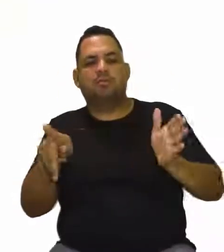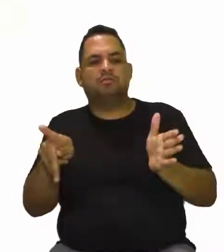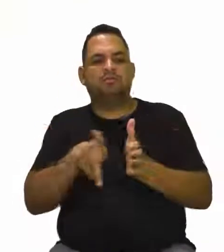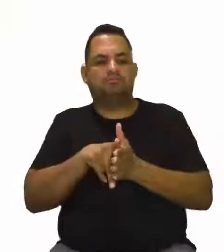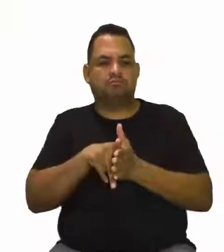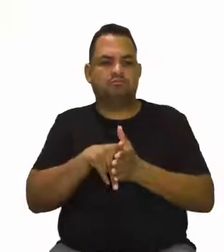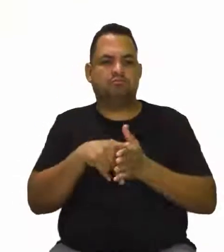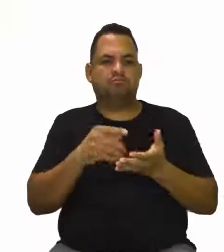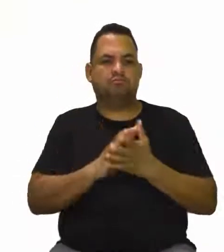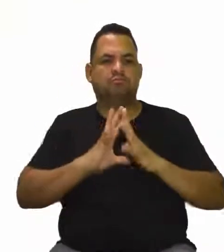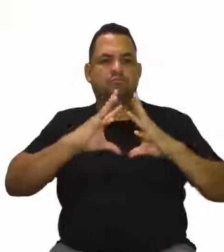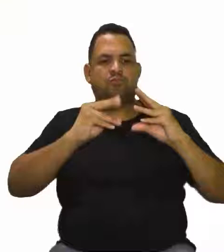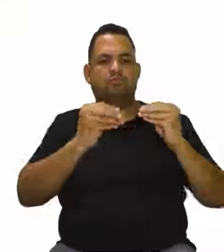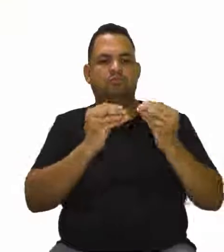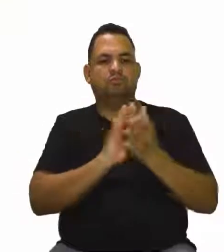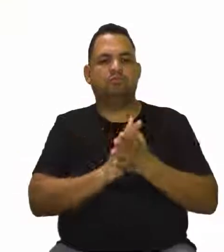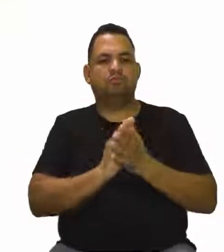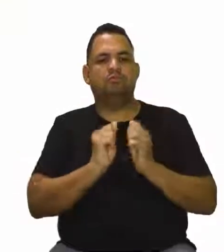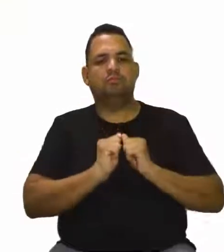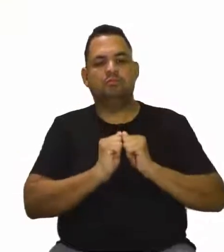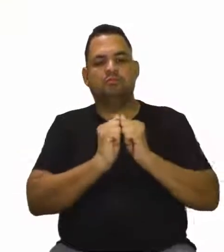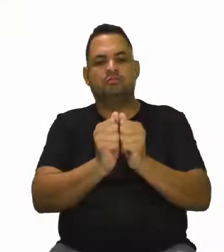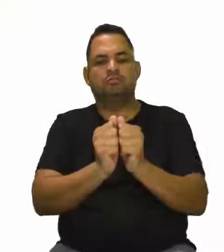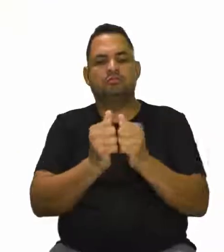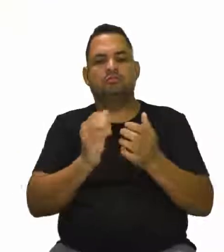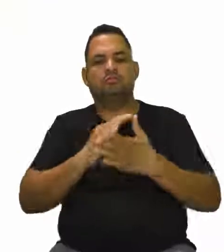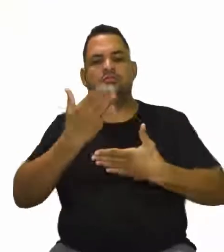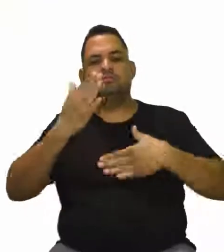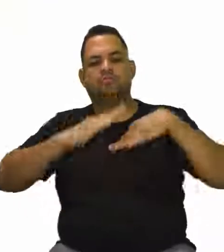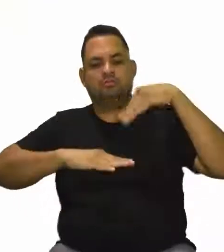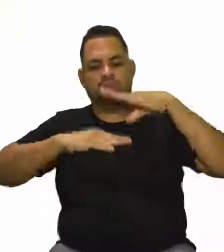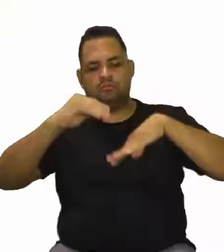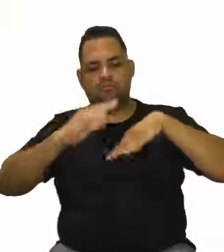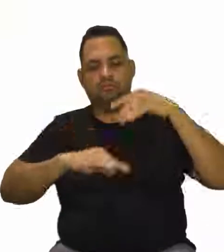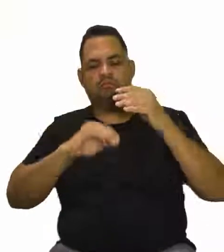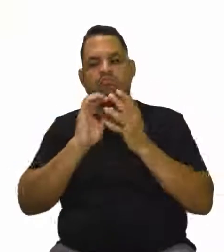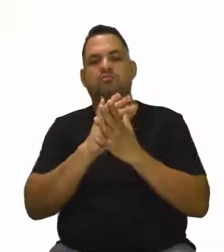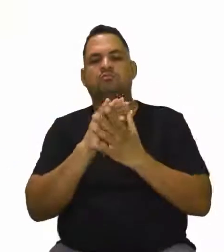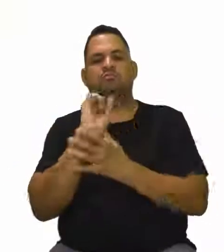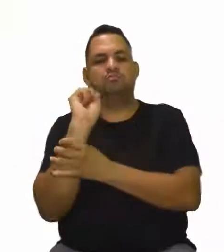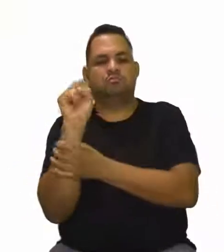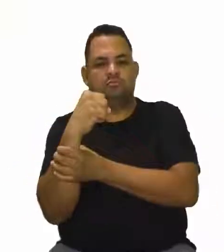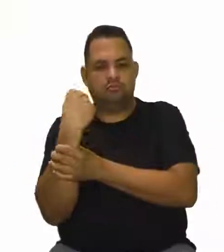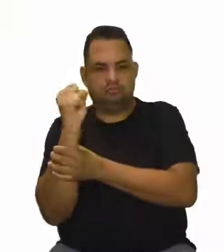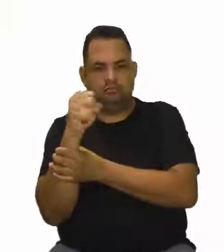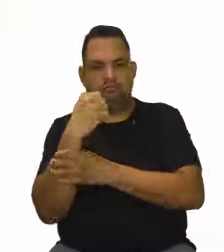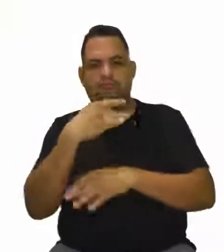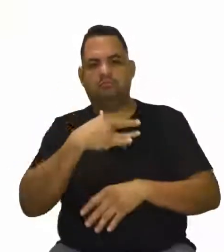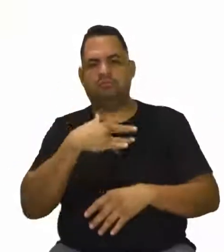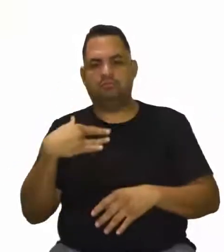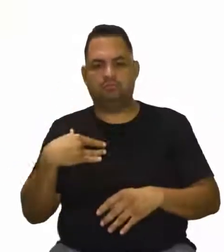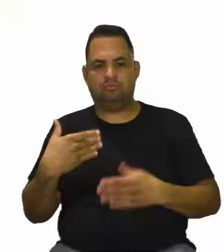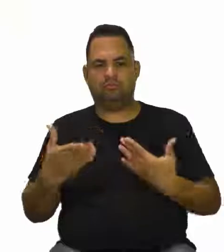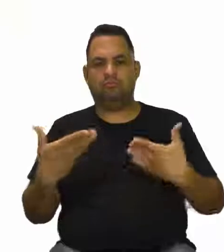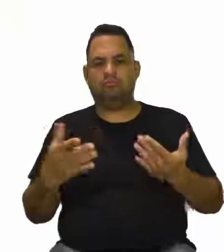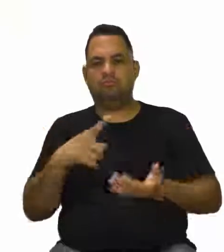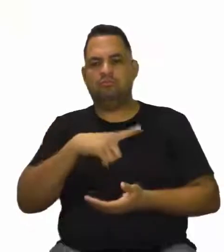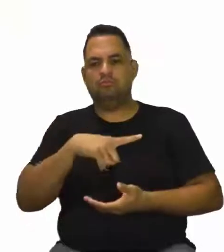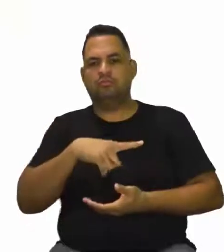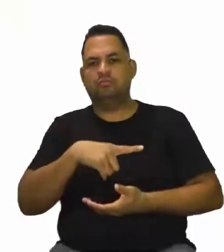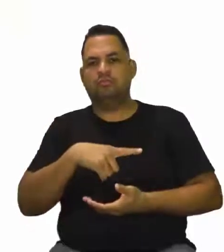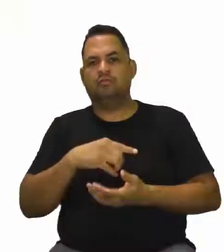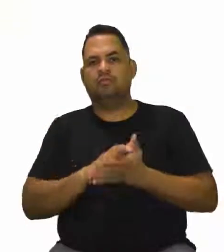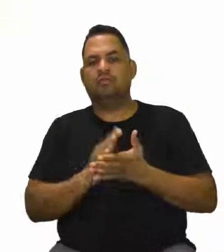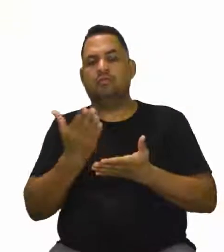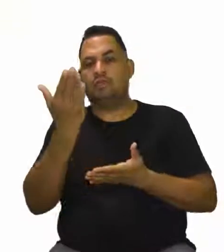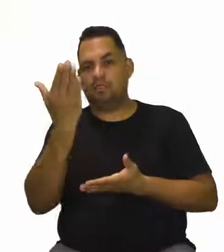específicos e todos eles acompanhados aqui por um profissional da saúde. Temos também a ginástica